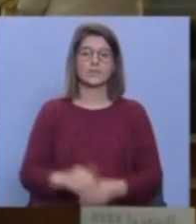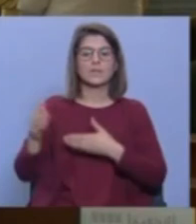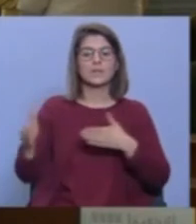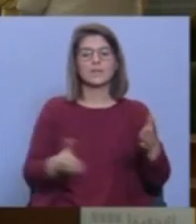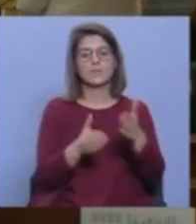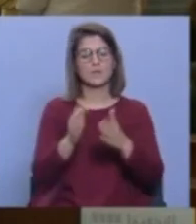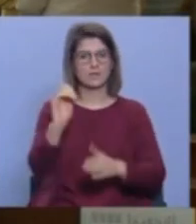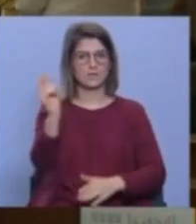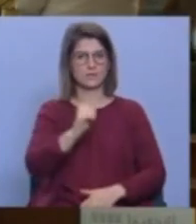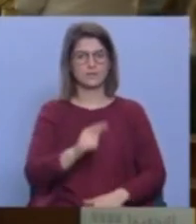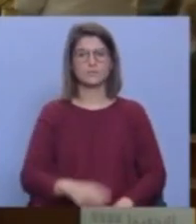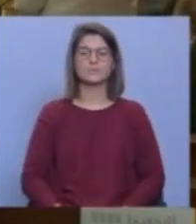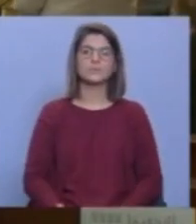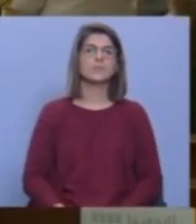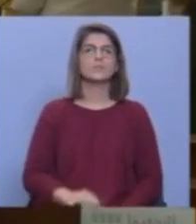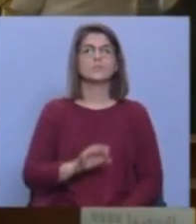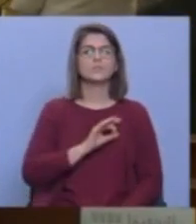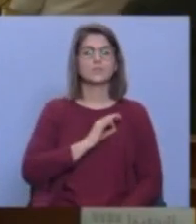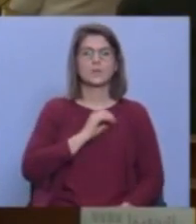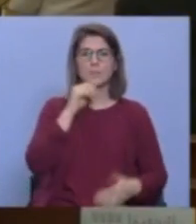Mistério da fé.